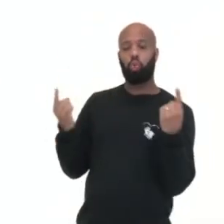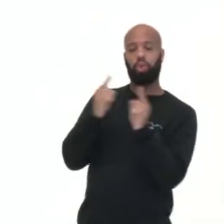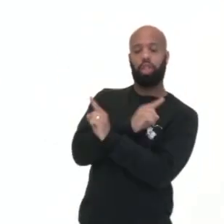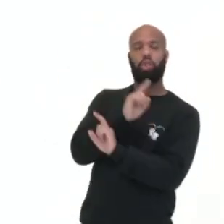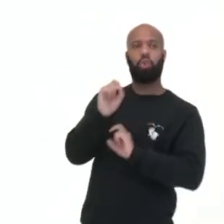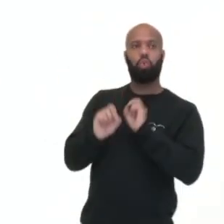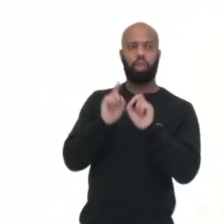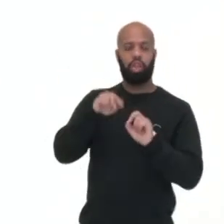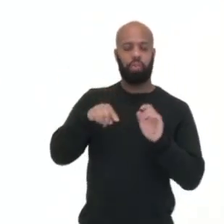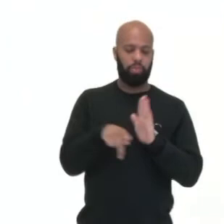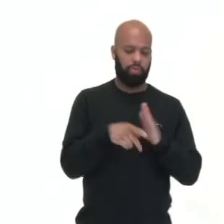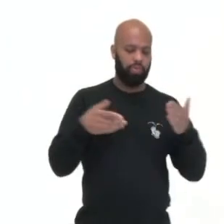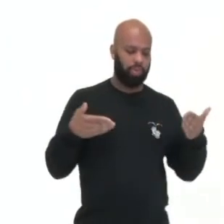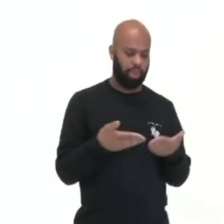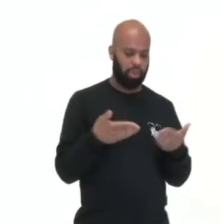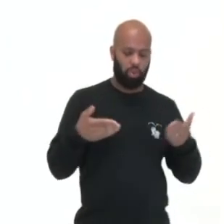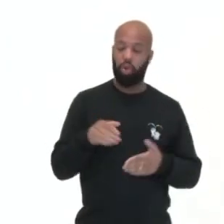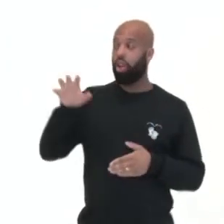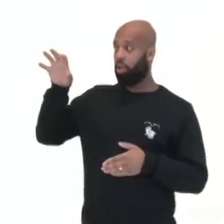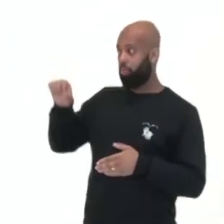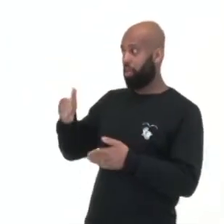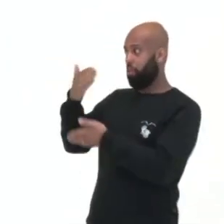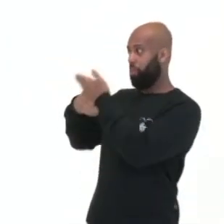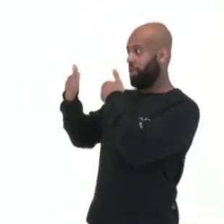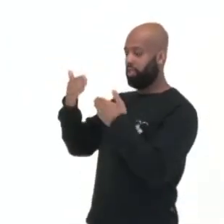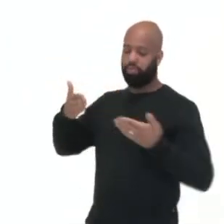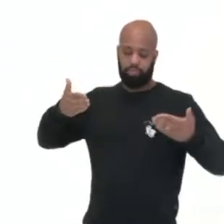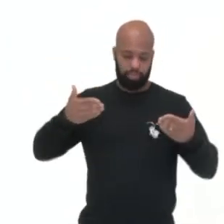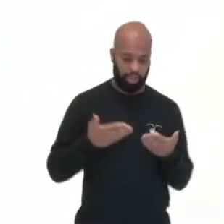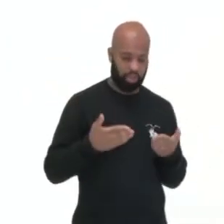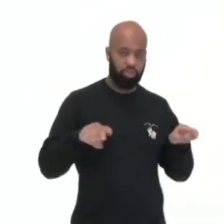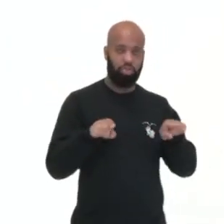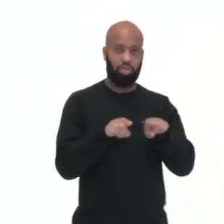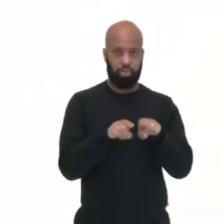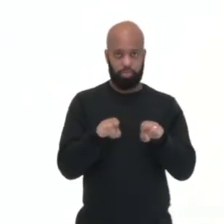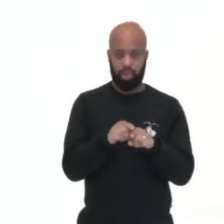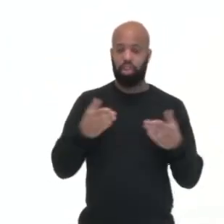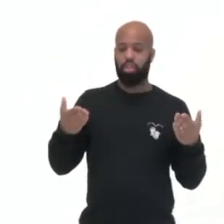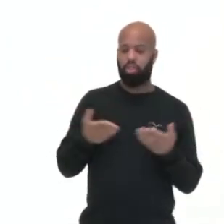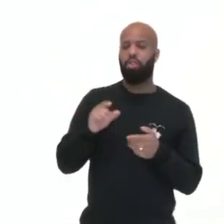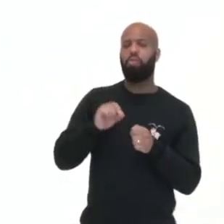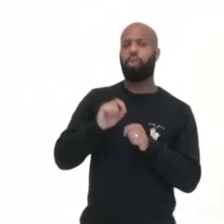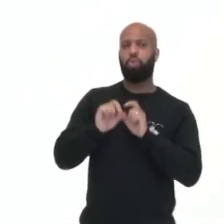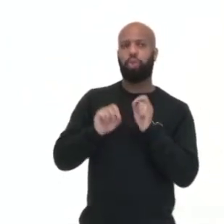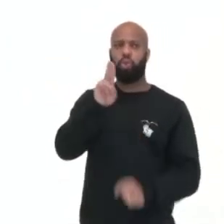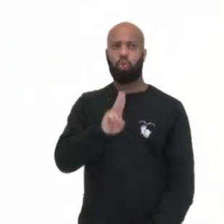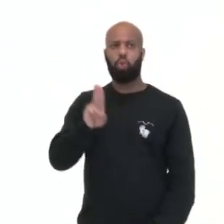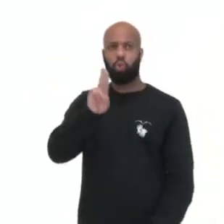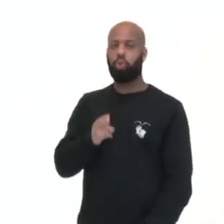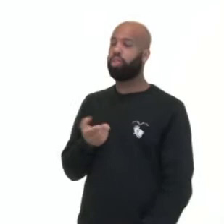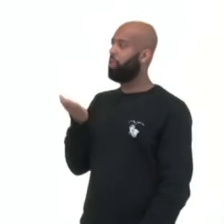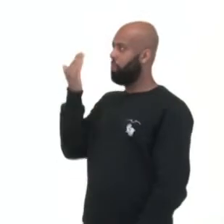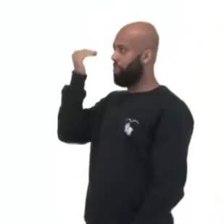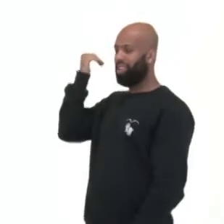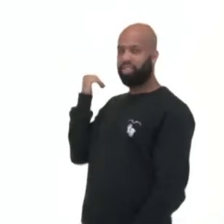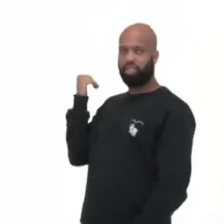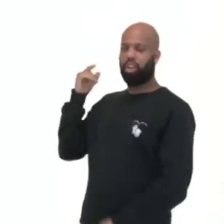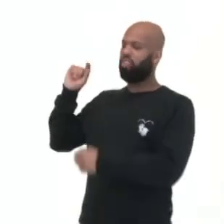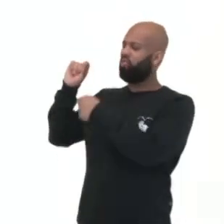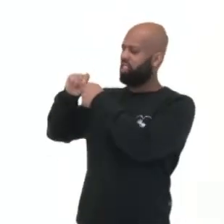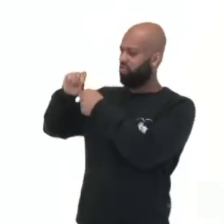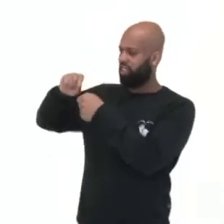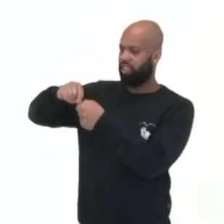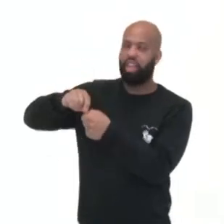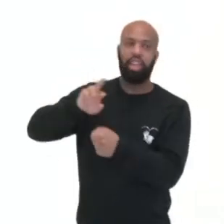entre o presente. Então, eu pego o passado e o presente. Quando eu faço esse contraste, eu vou utilizar o pretérito imperfeito e não